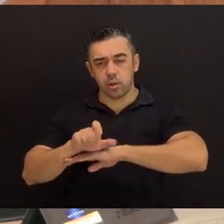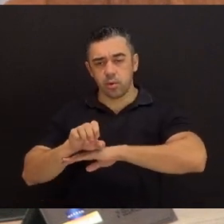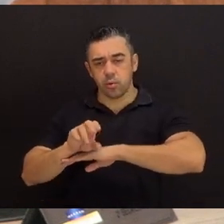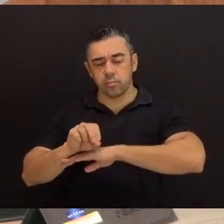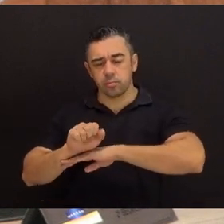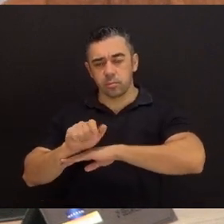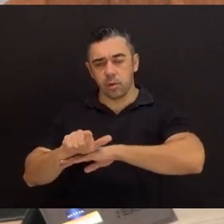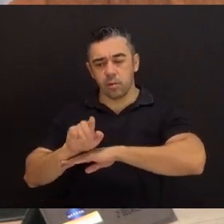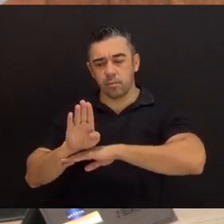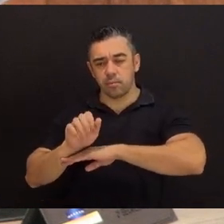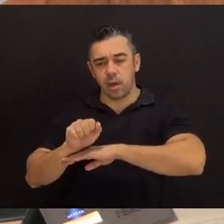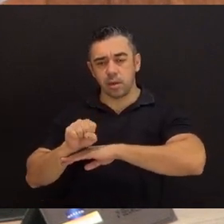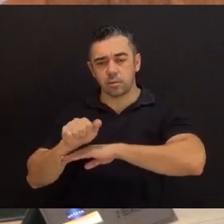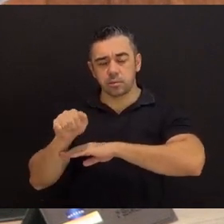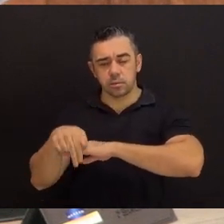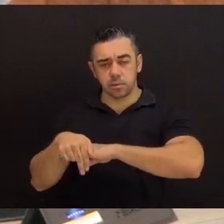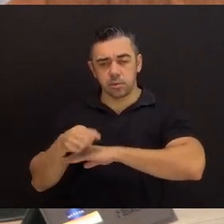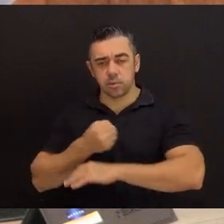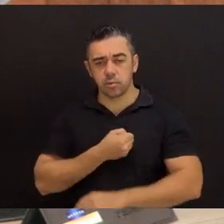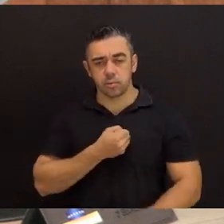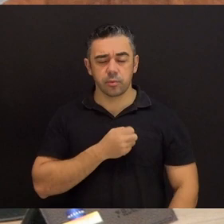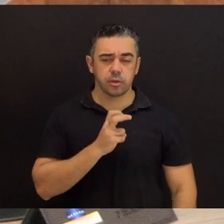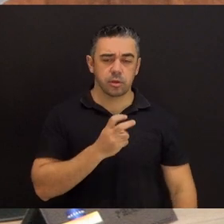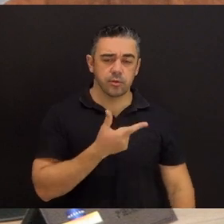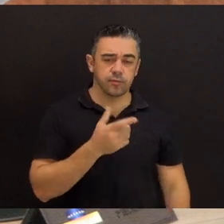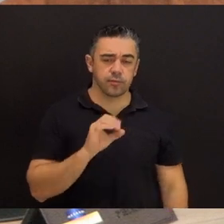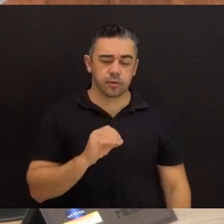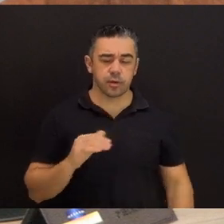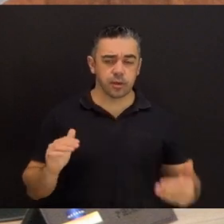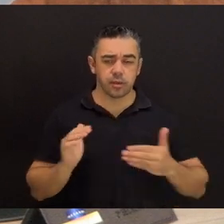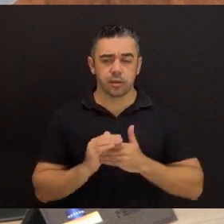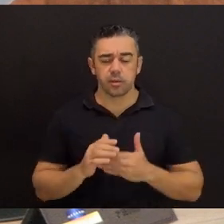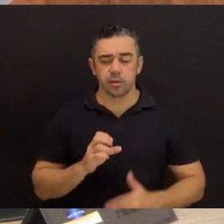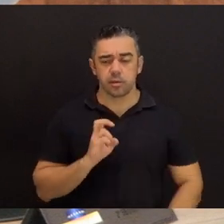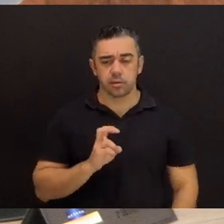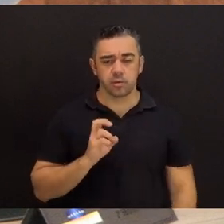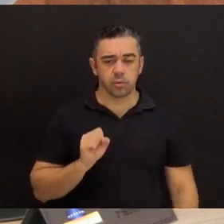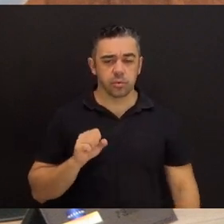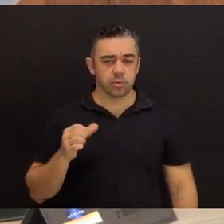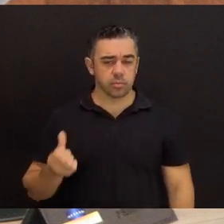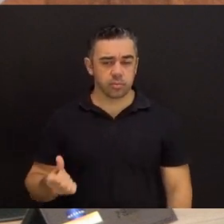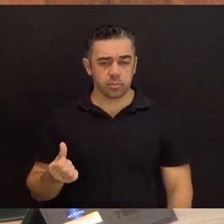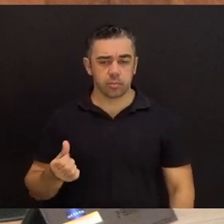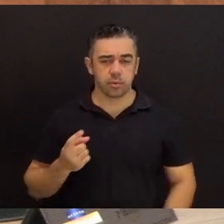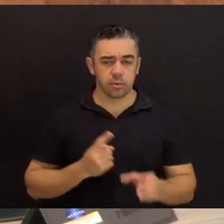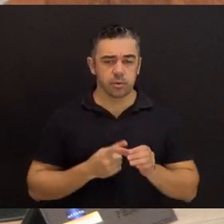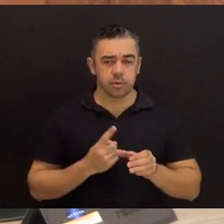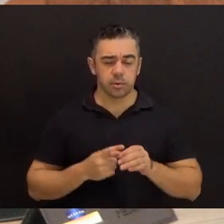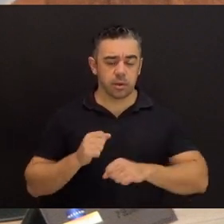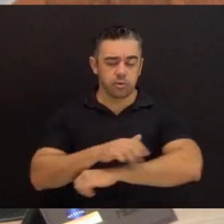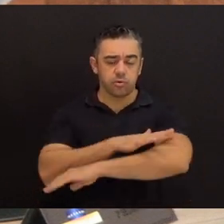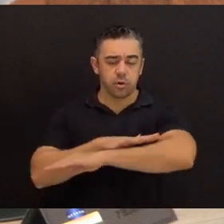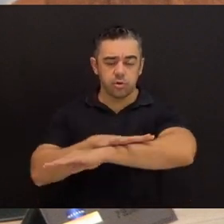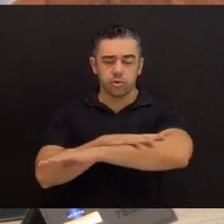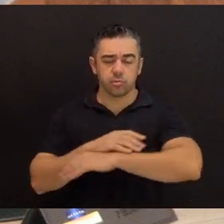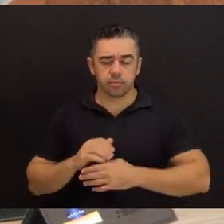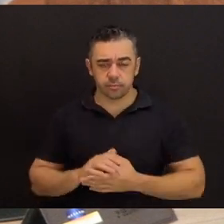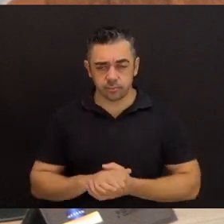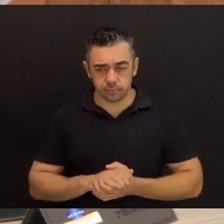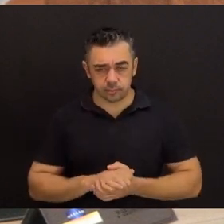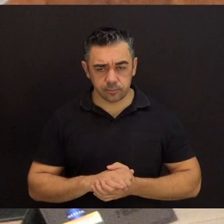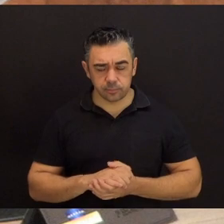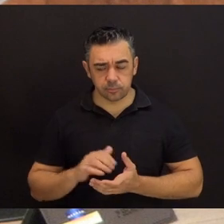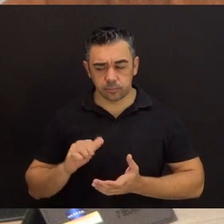Bassan número 520 até o numeral 586 no bairro Cidade Jardim indicação de